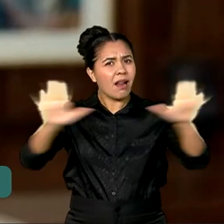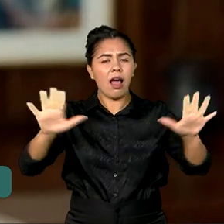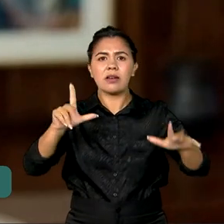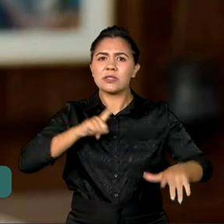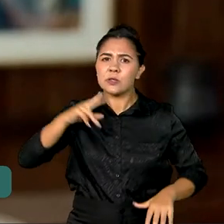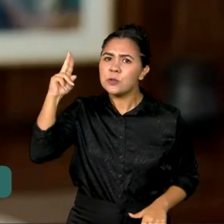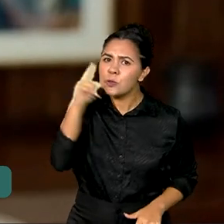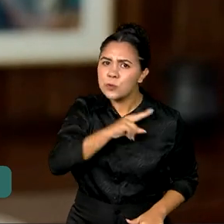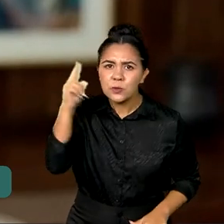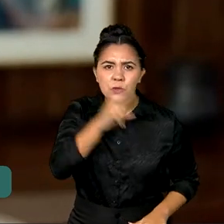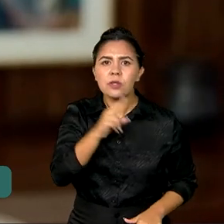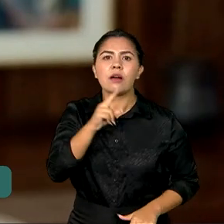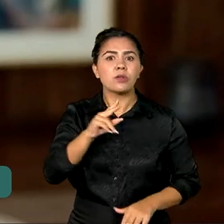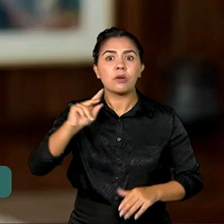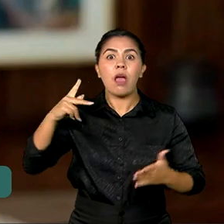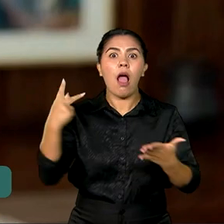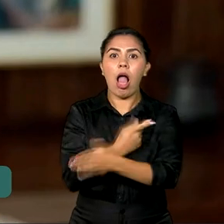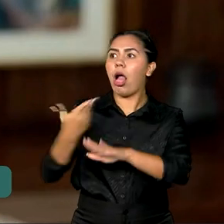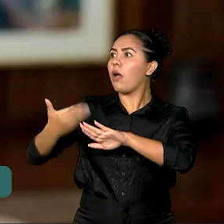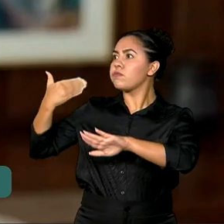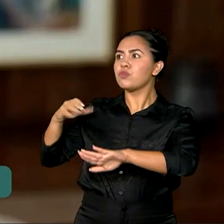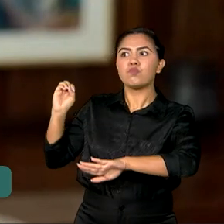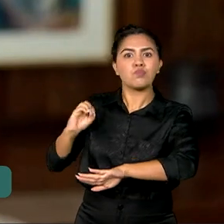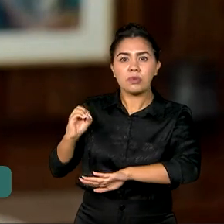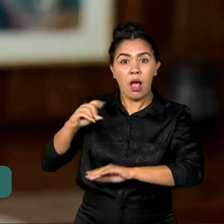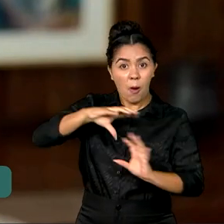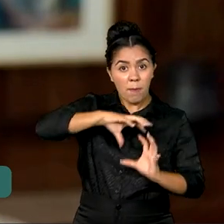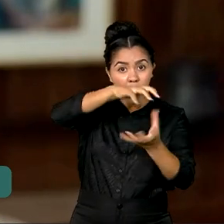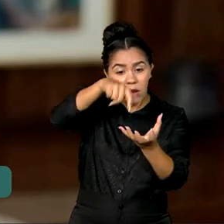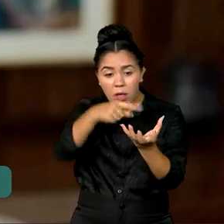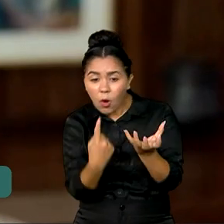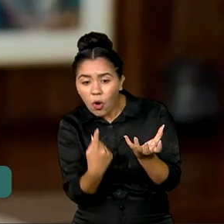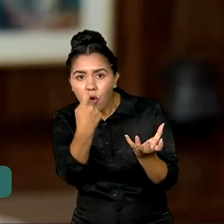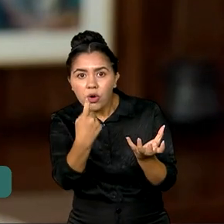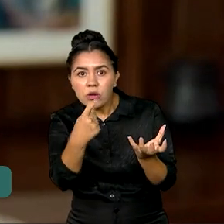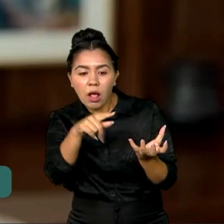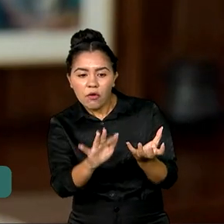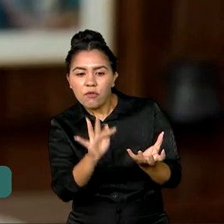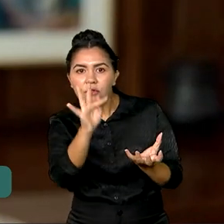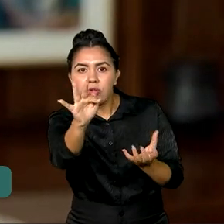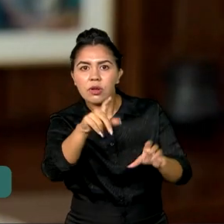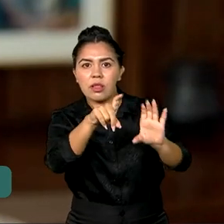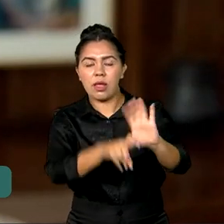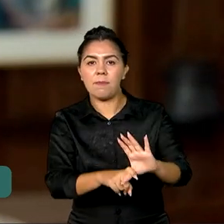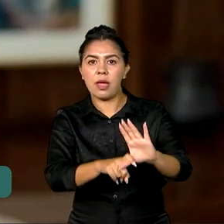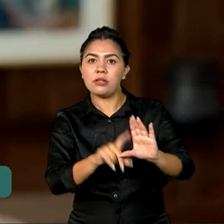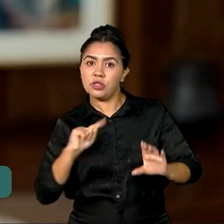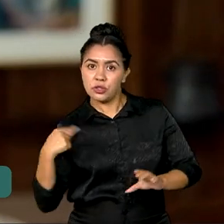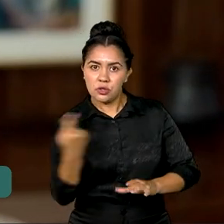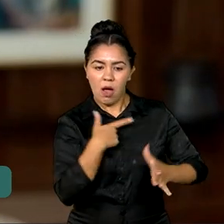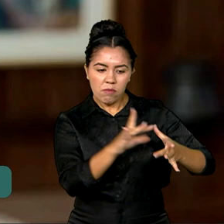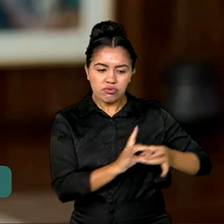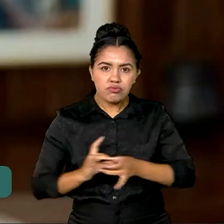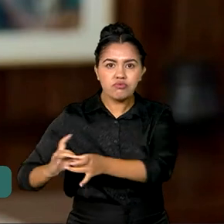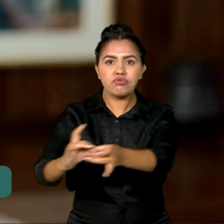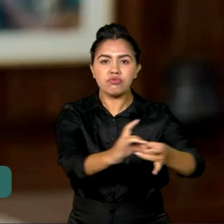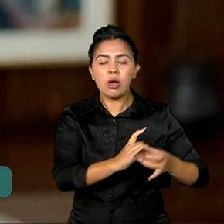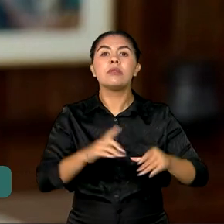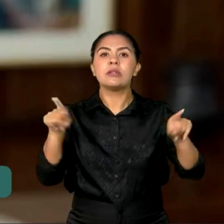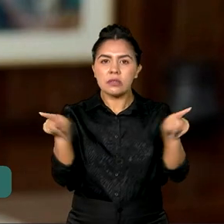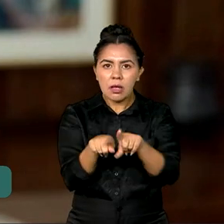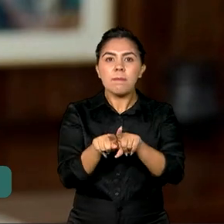sem precedentes. O planeta é um só e seu futuro depende da ação coletiva. Também cabe aos